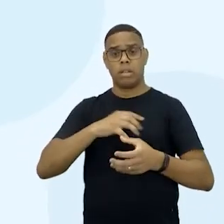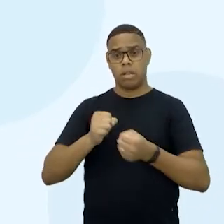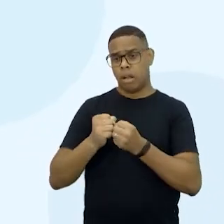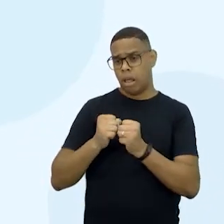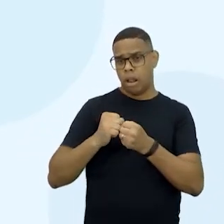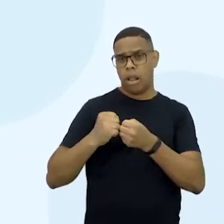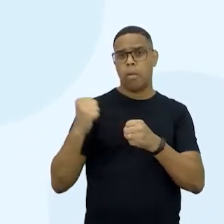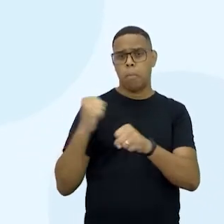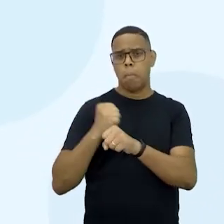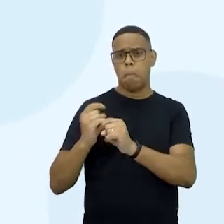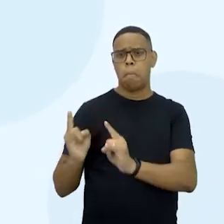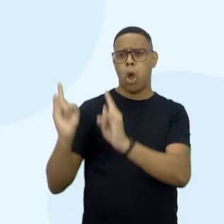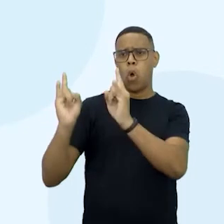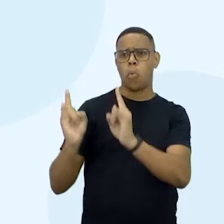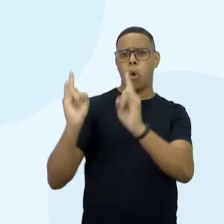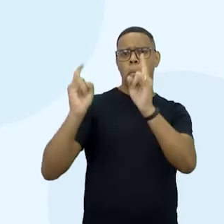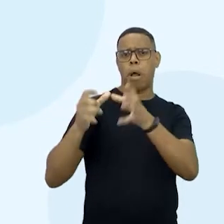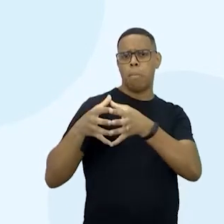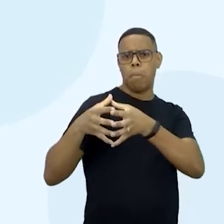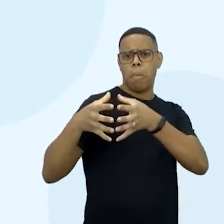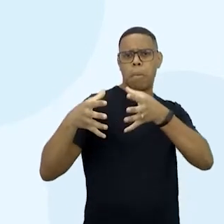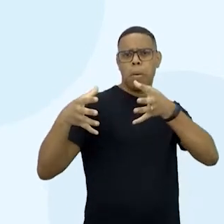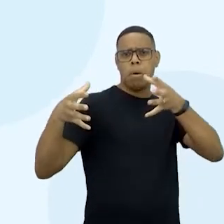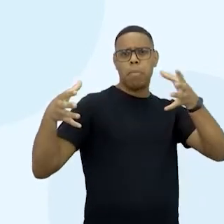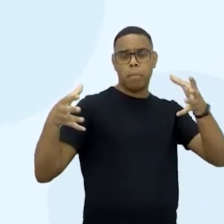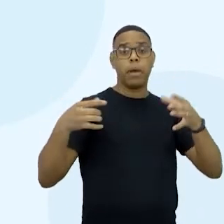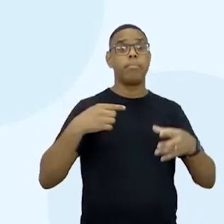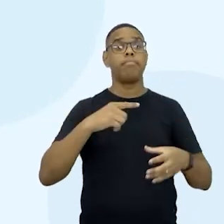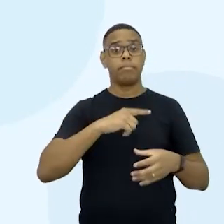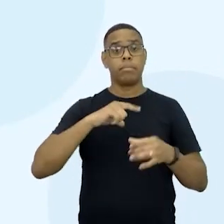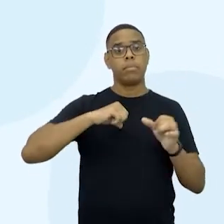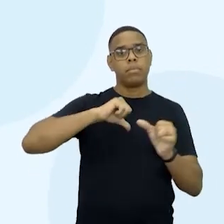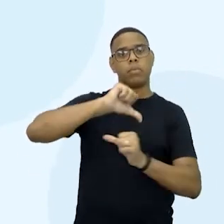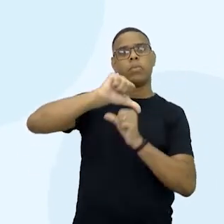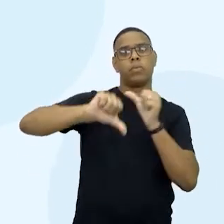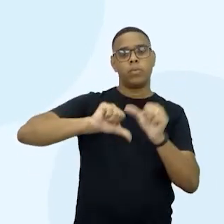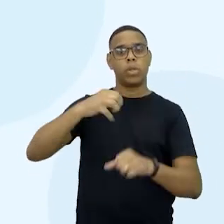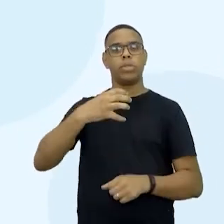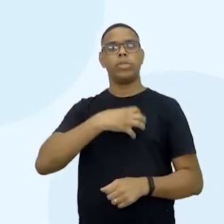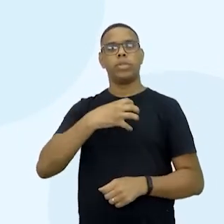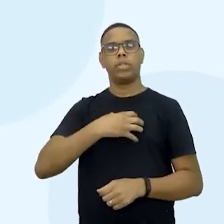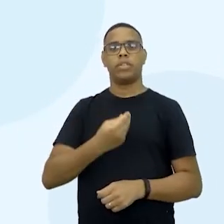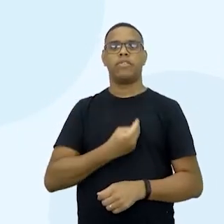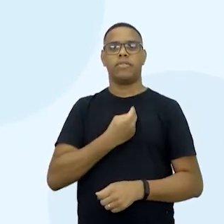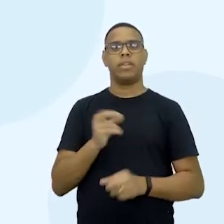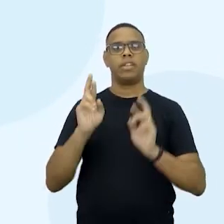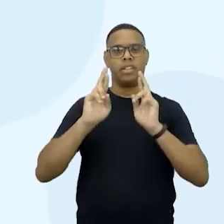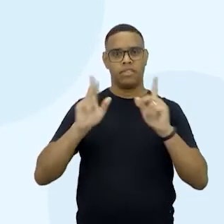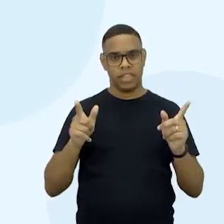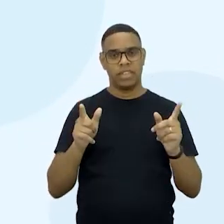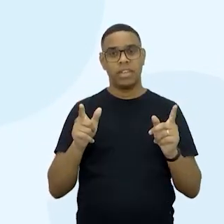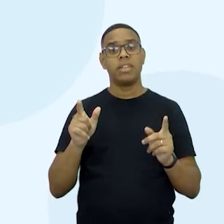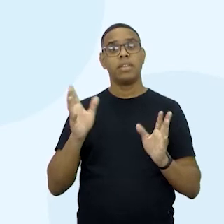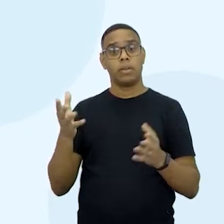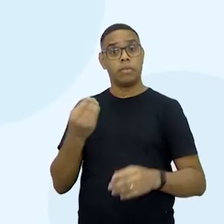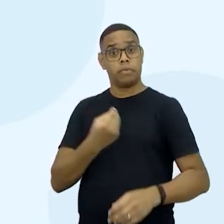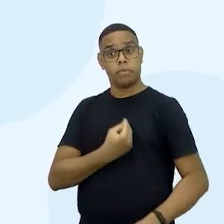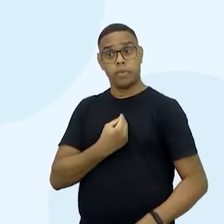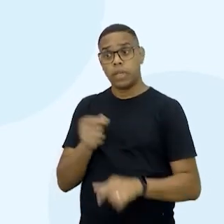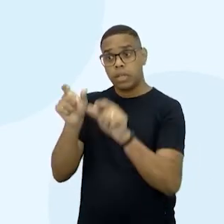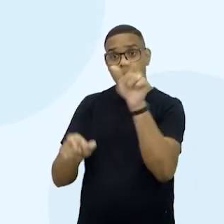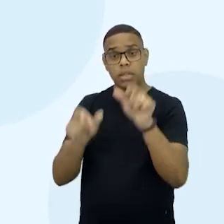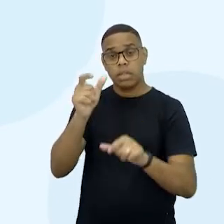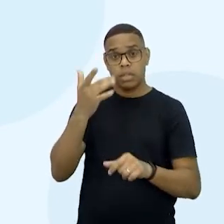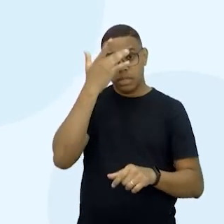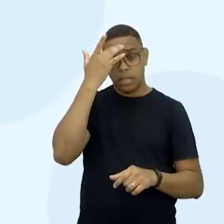com o aumento do gradiente de urbanização eu tenho também modificações no estilo de vida e esse estilo de vida